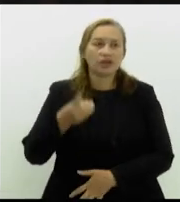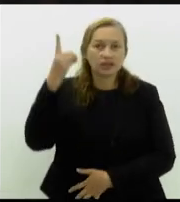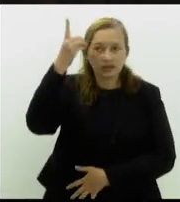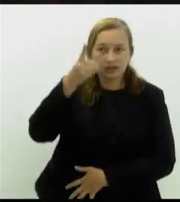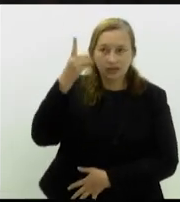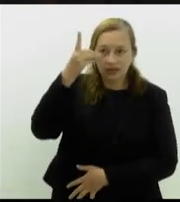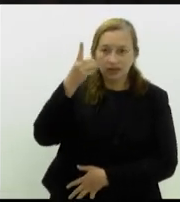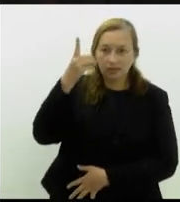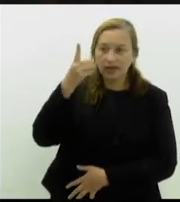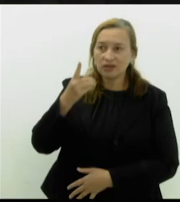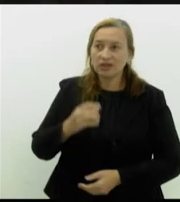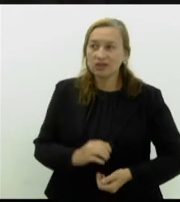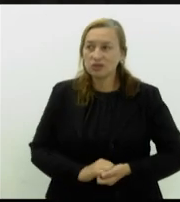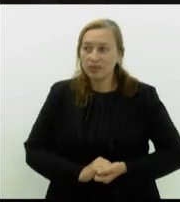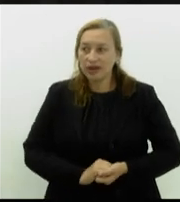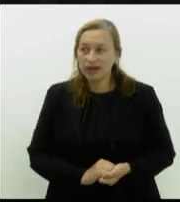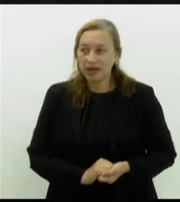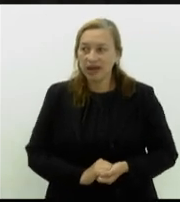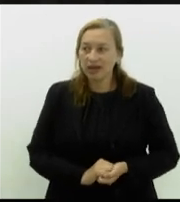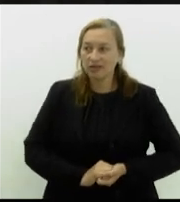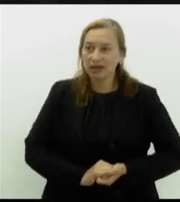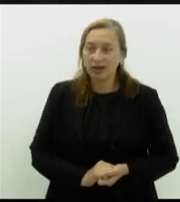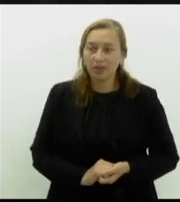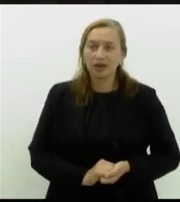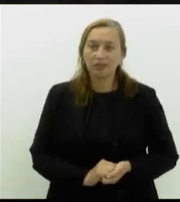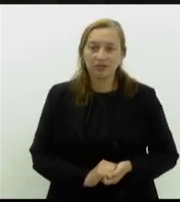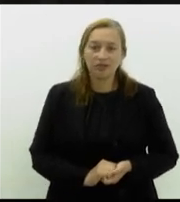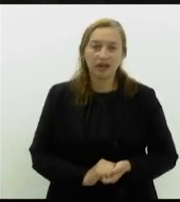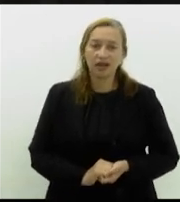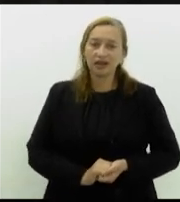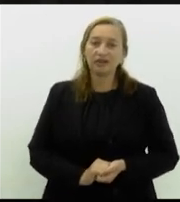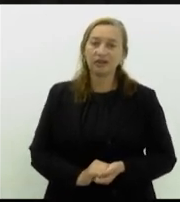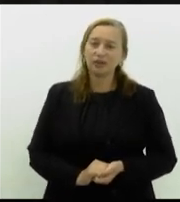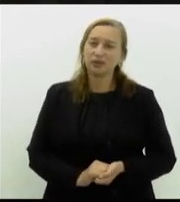Mar? O governo, ele contingencia